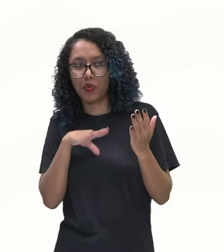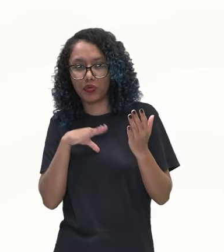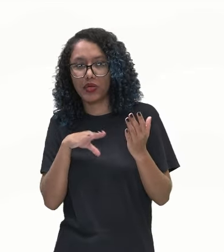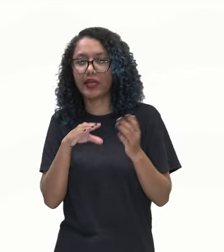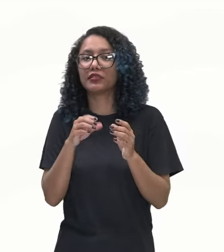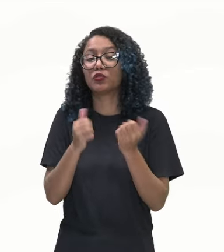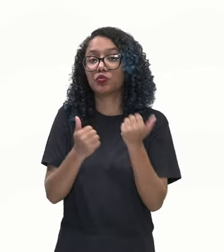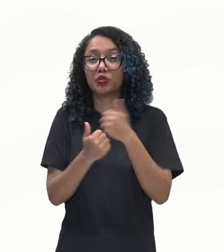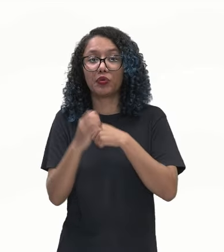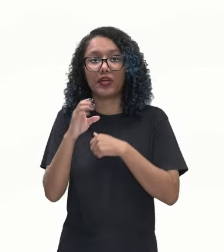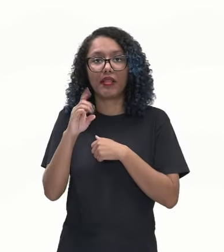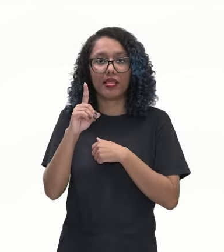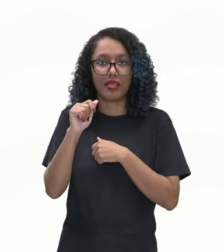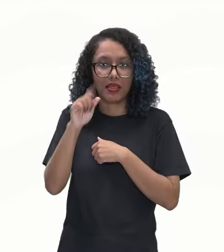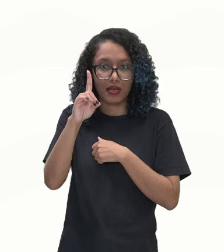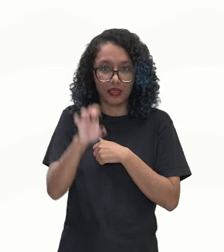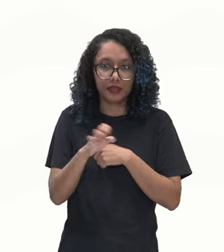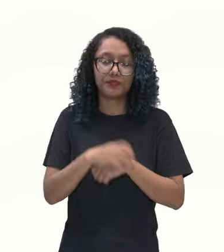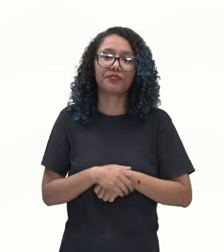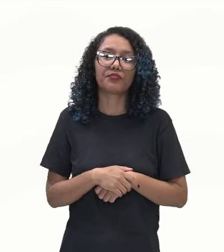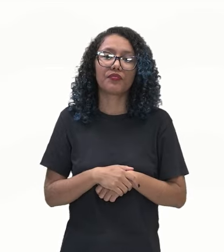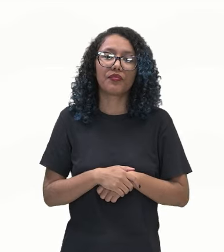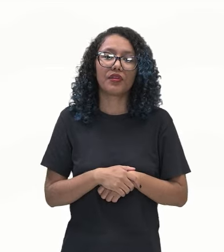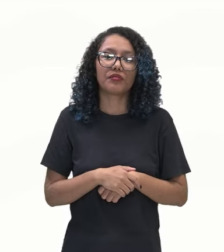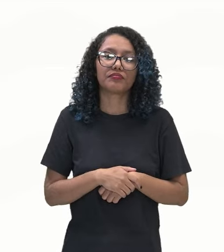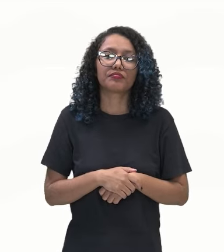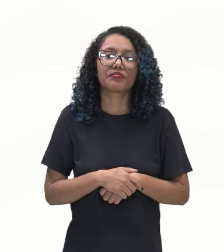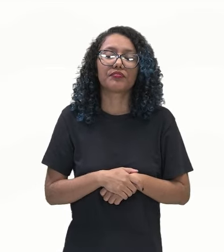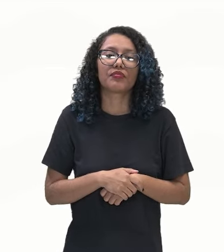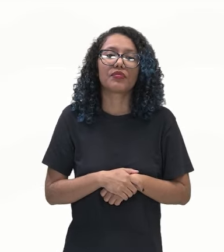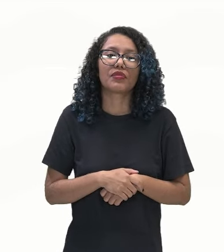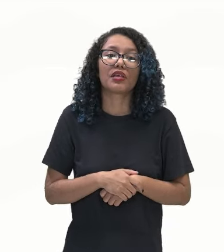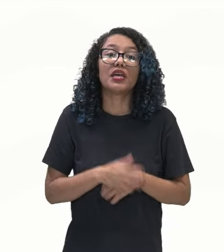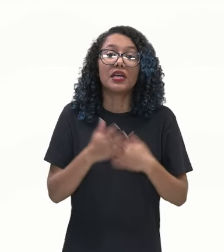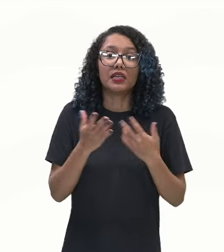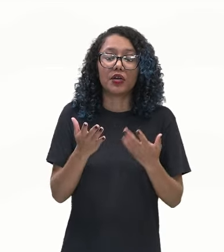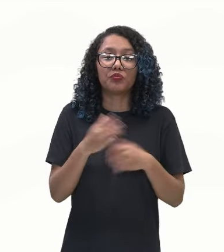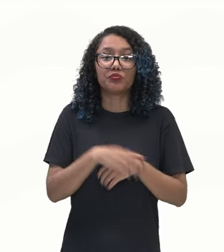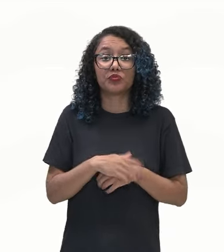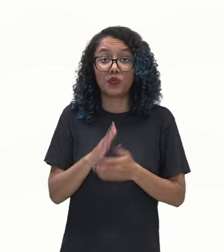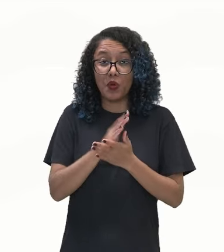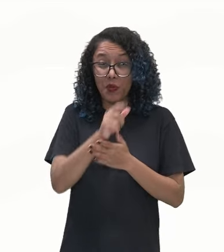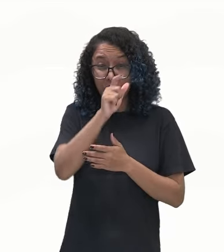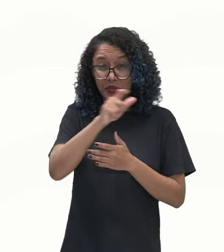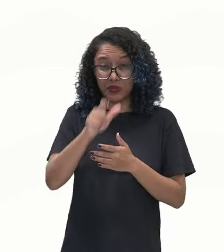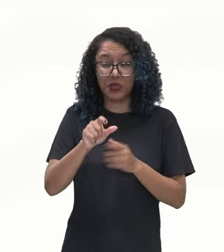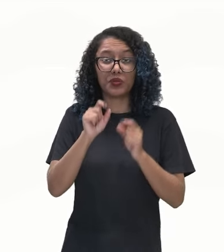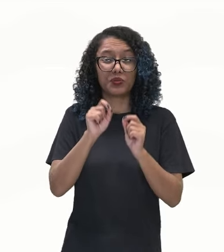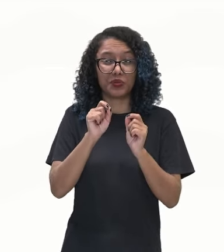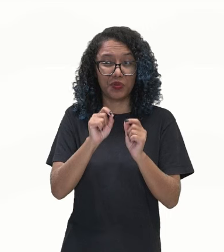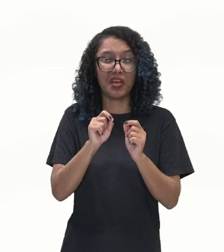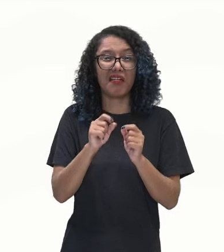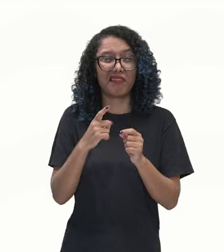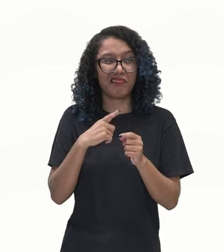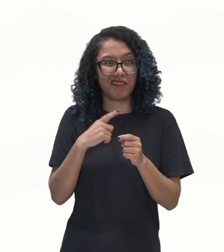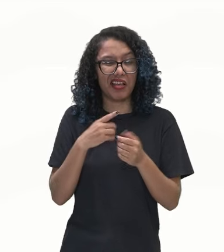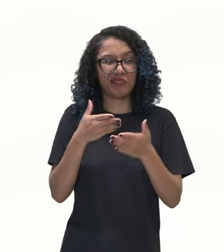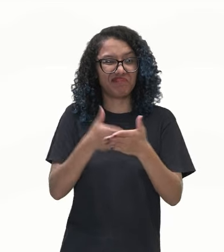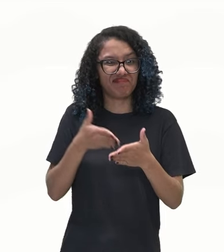muitos indivíduos encaram barreiras, barriers, to participating in physical activities. Então,